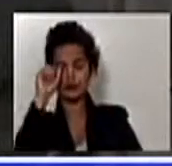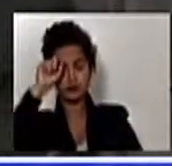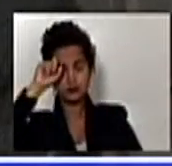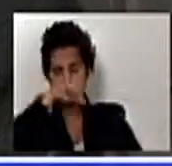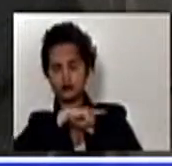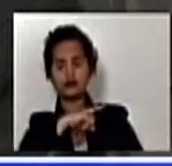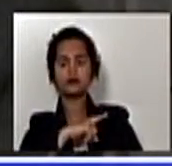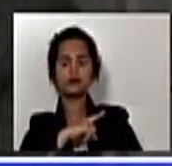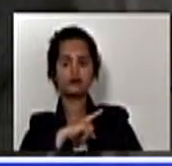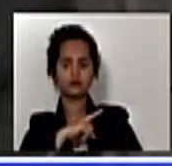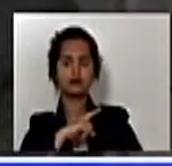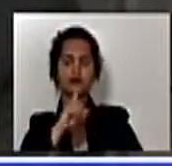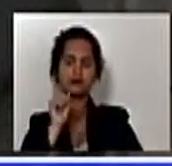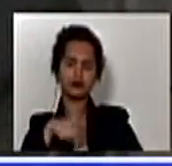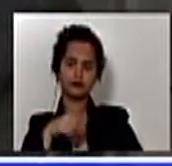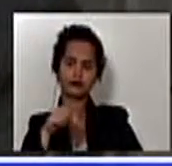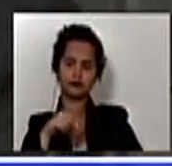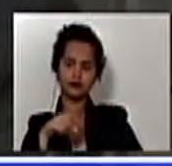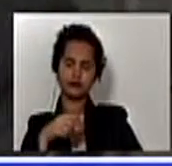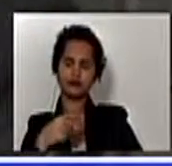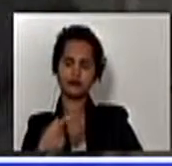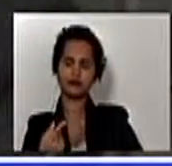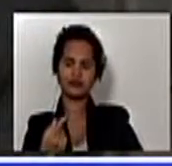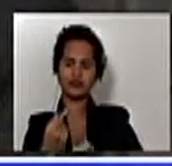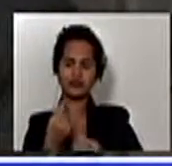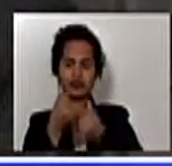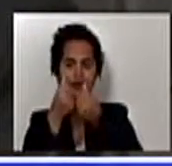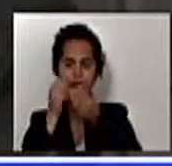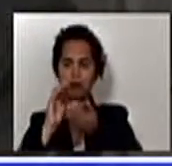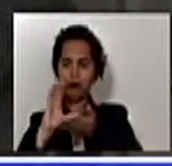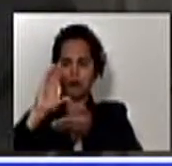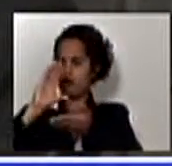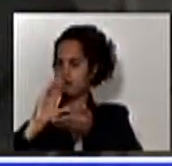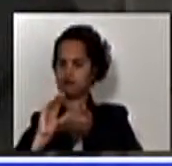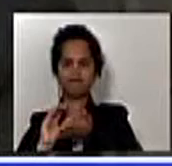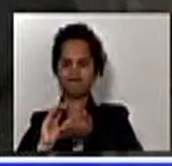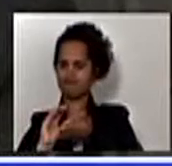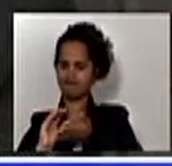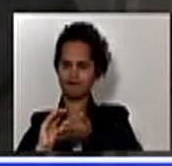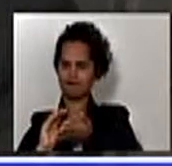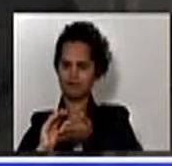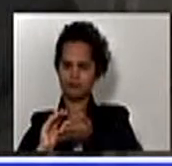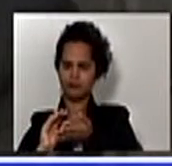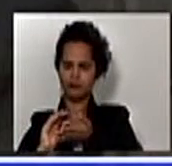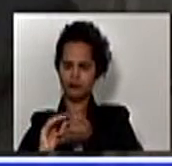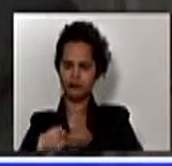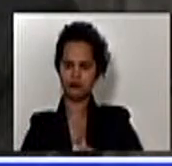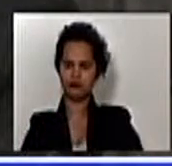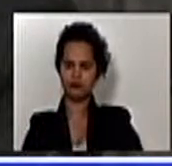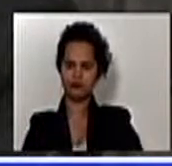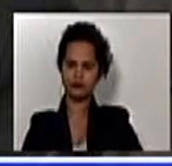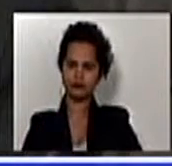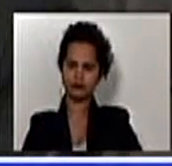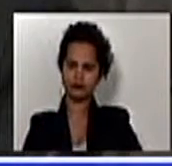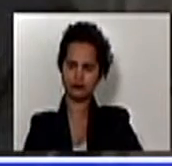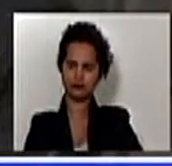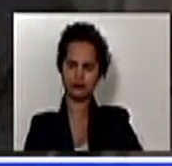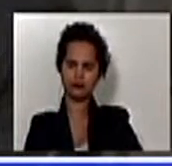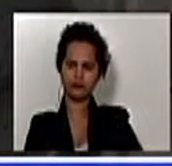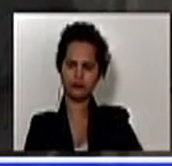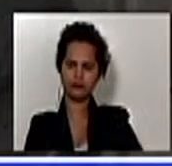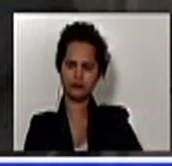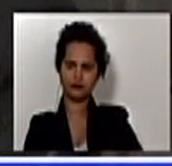difícil, o orçamento não incha, o orçamento também não é uma